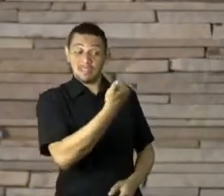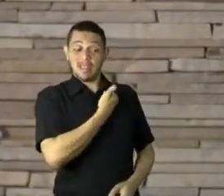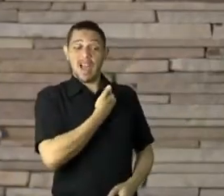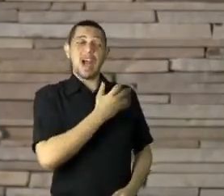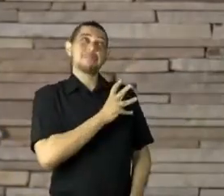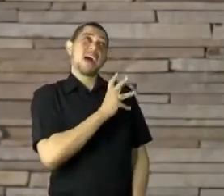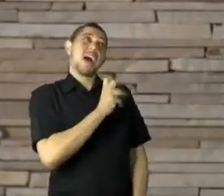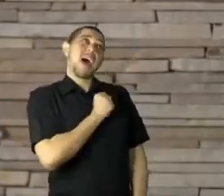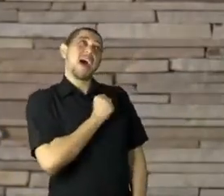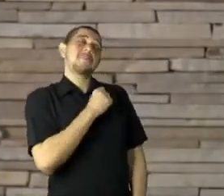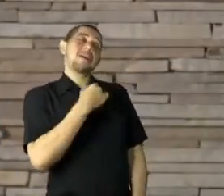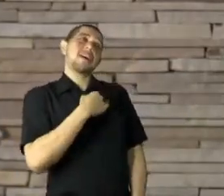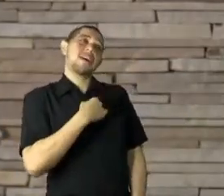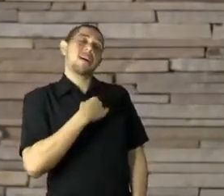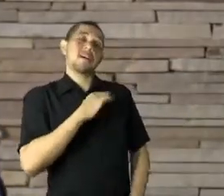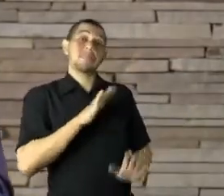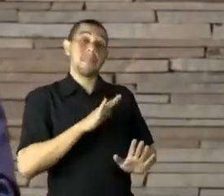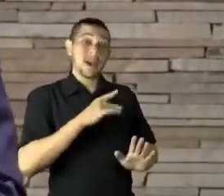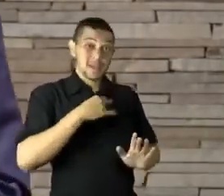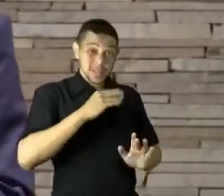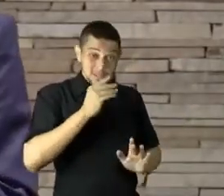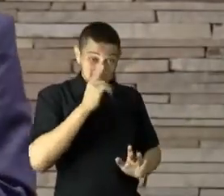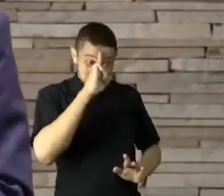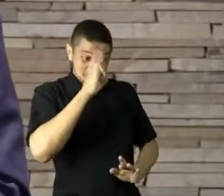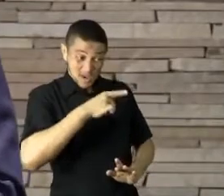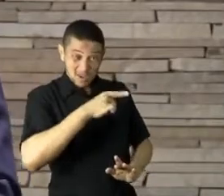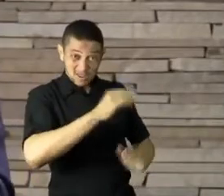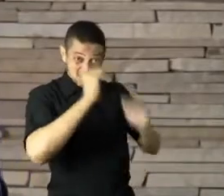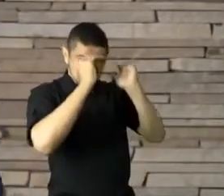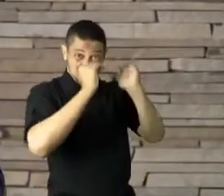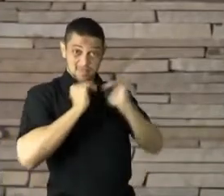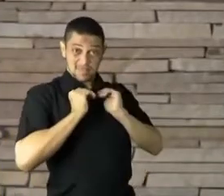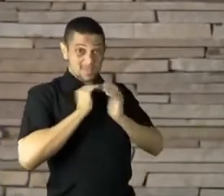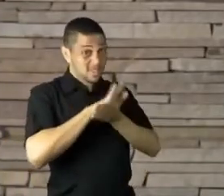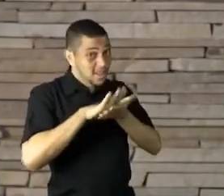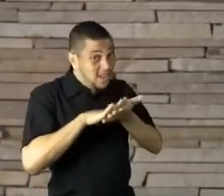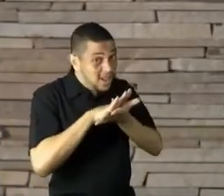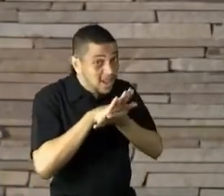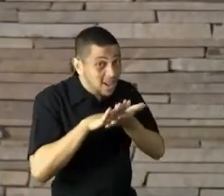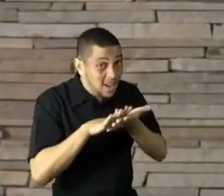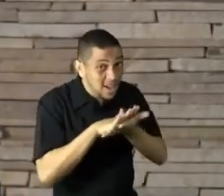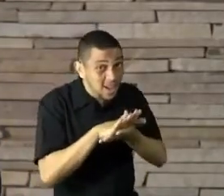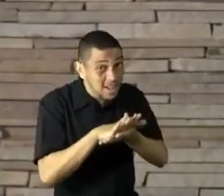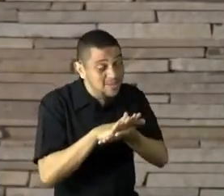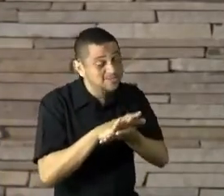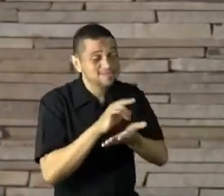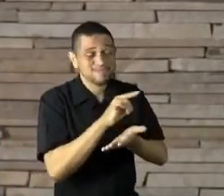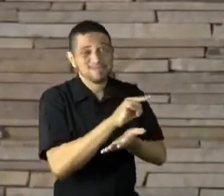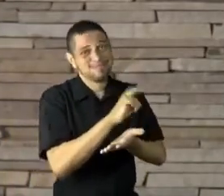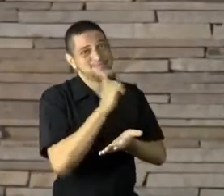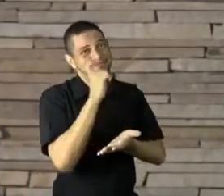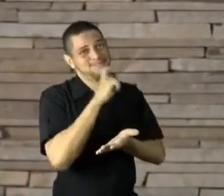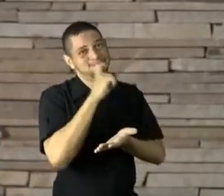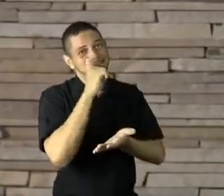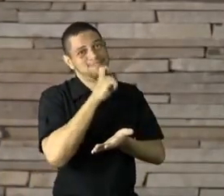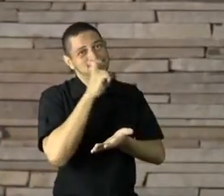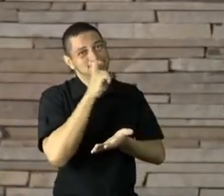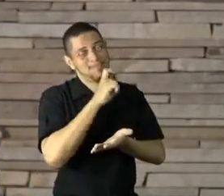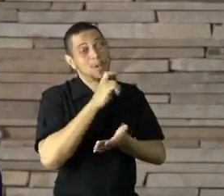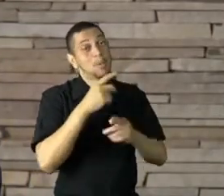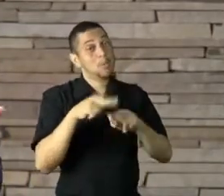não está a verdade Pense nisso meu querido amigo pergunte a si mesmo eu estou no caminho que ensina a verdade